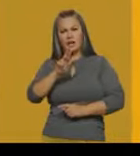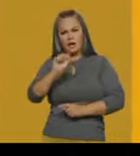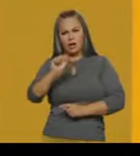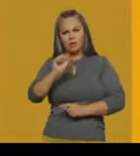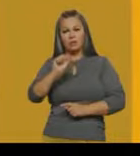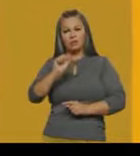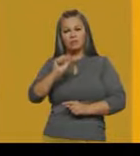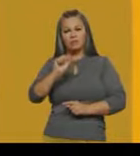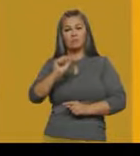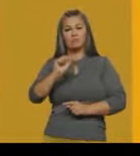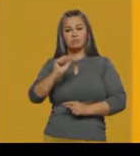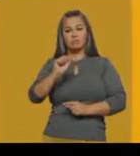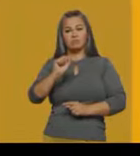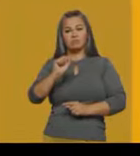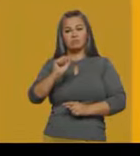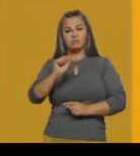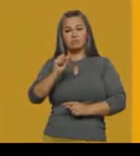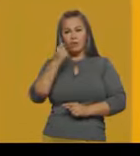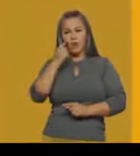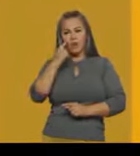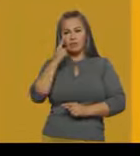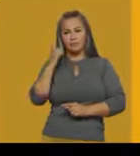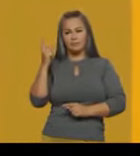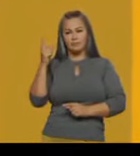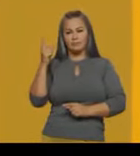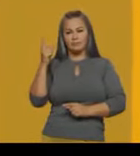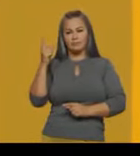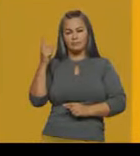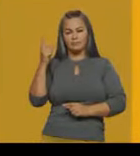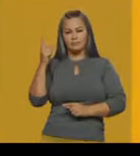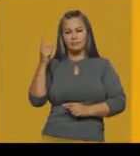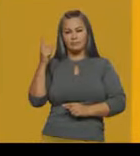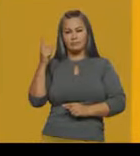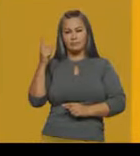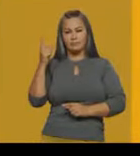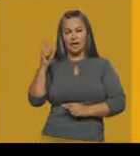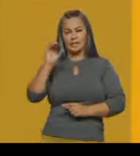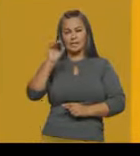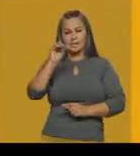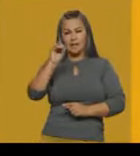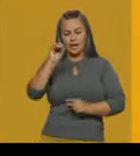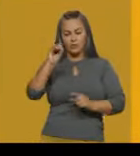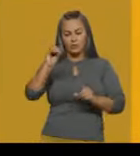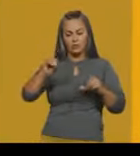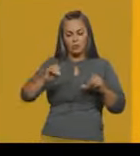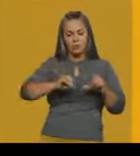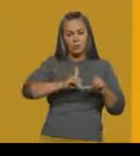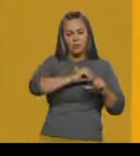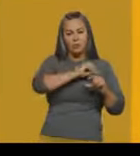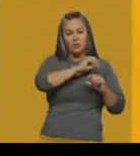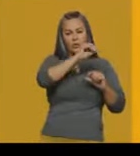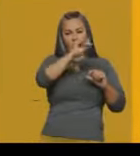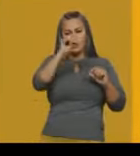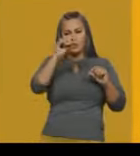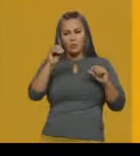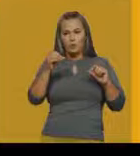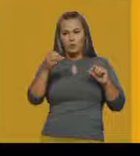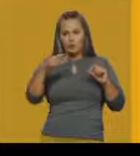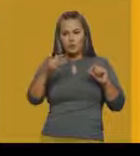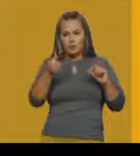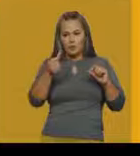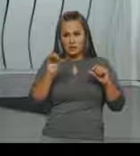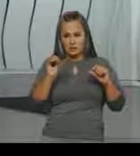bem específico aqui. Esses aqui são chamados de notáveis, tá? Tem lá do seno, cosseno e